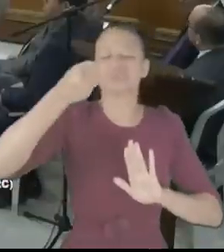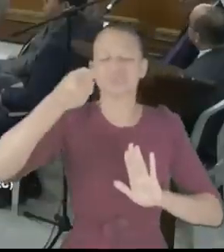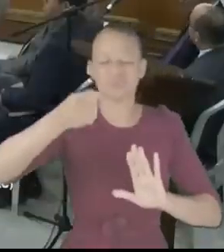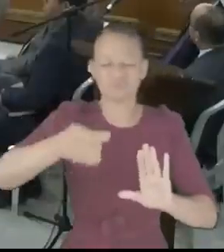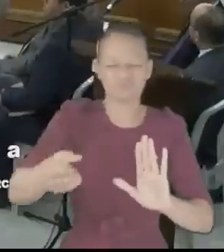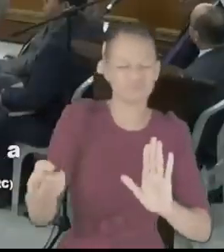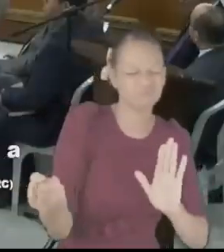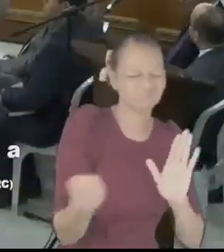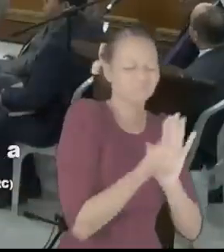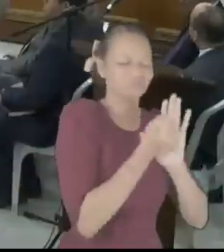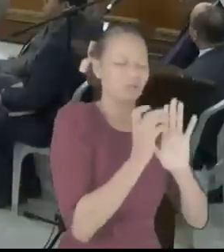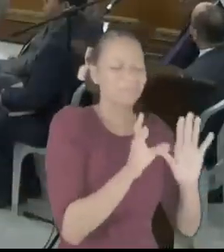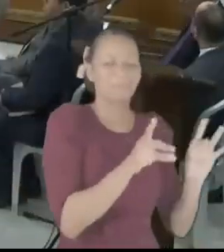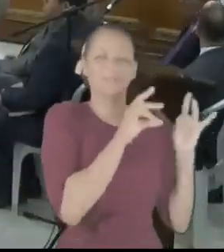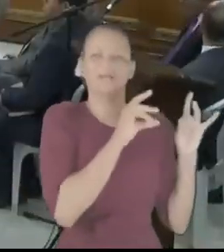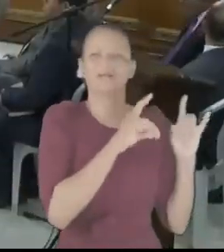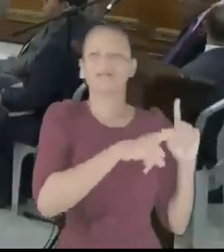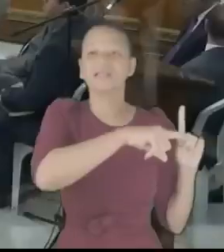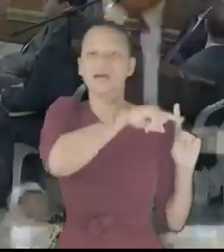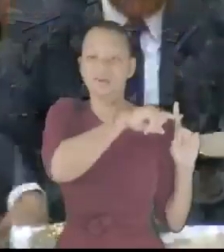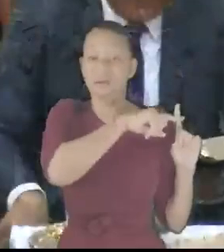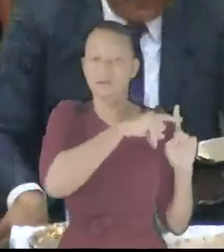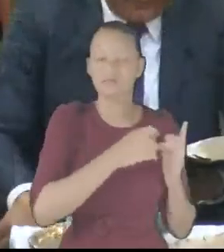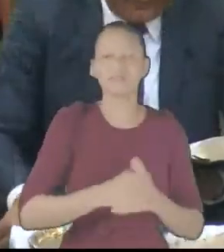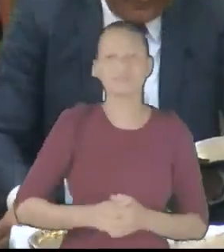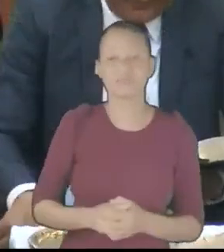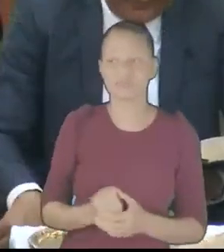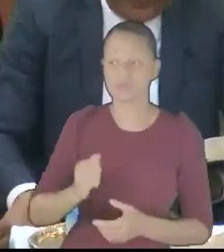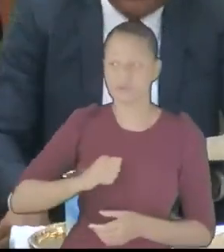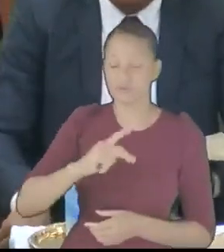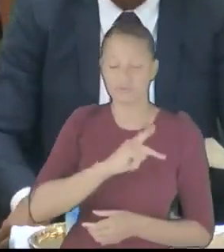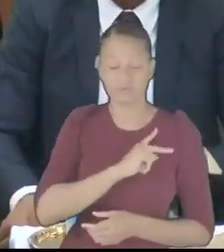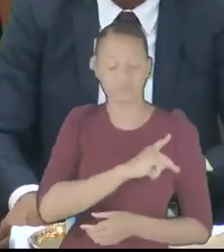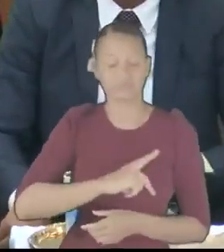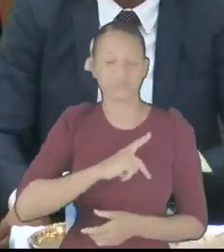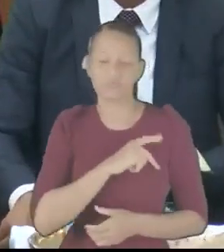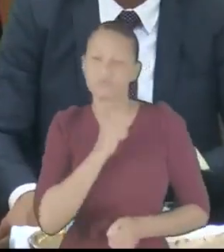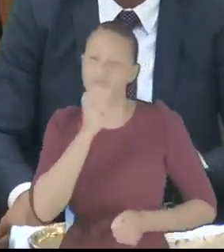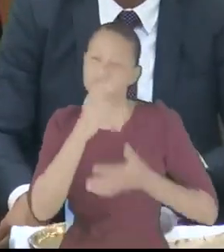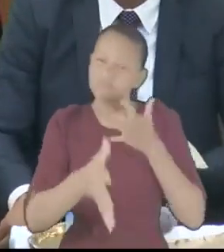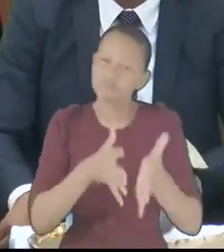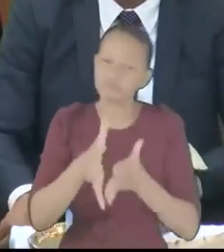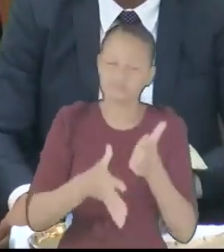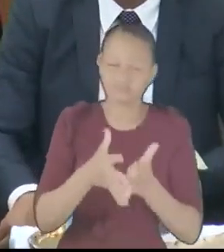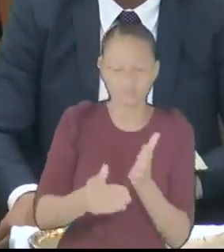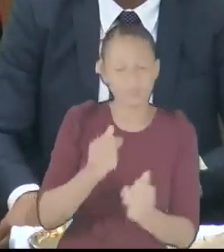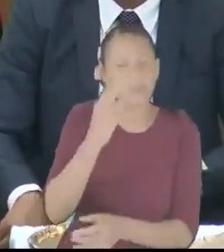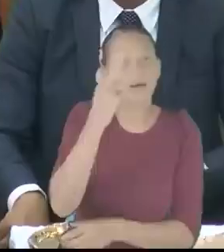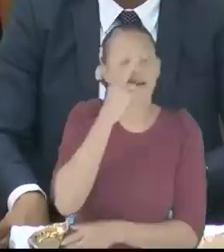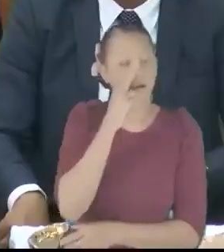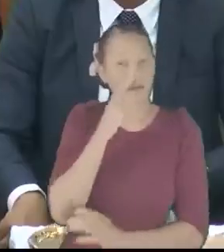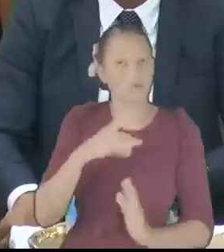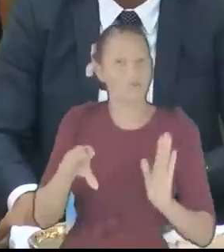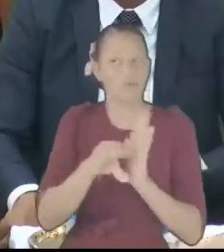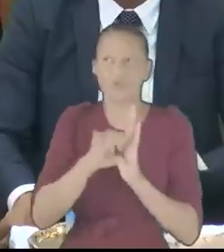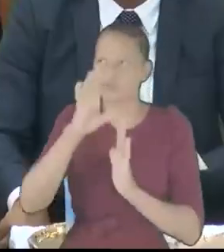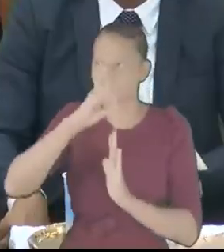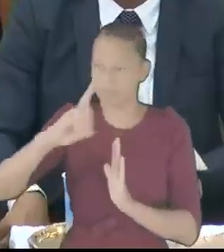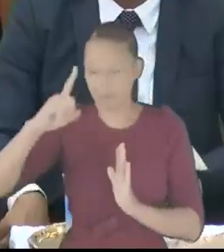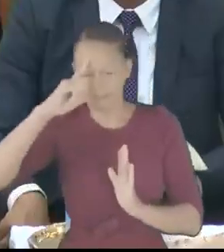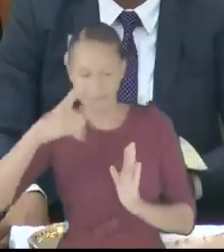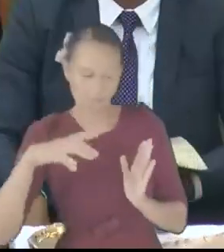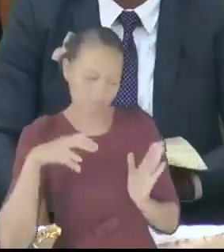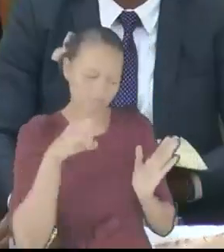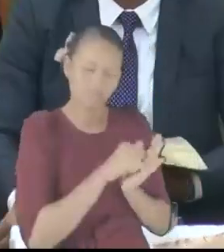na cruz. Amém. Meus amados irmãos, o apóstolo diz para os crentes de Colossos, e Deus mandou escrever para